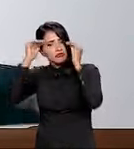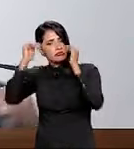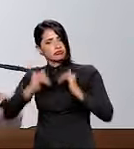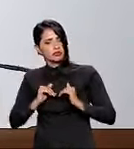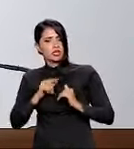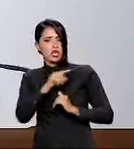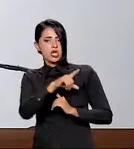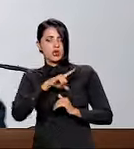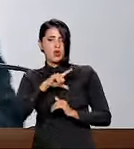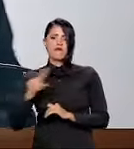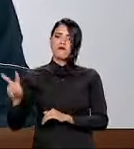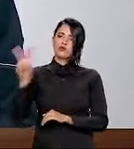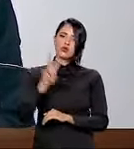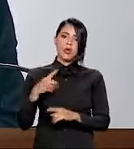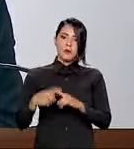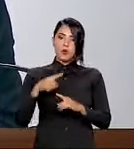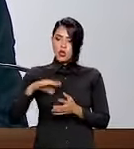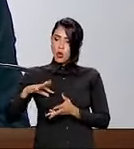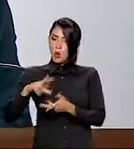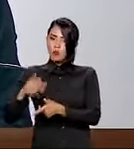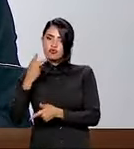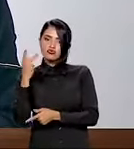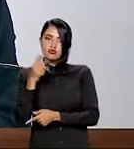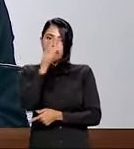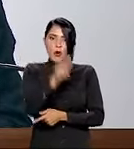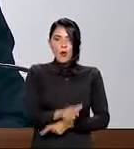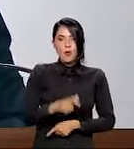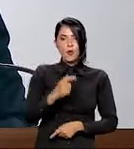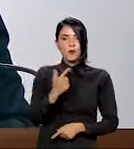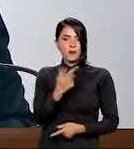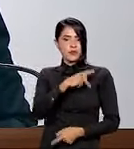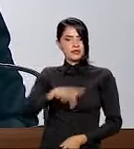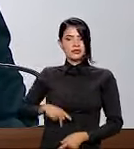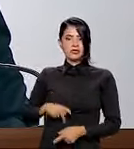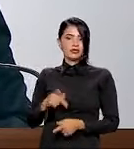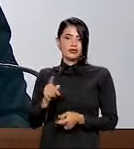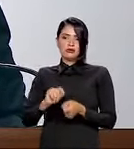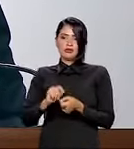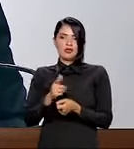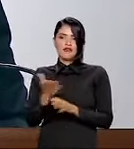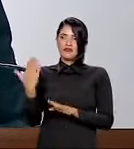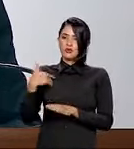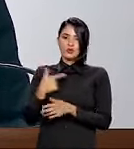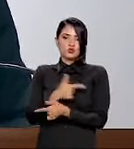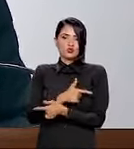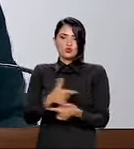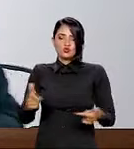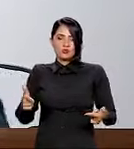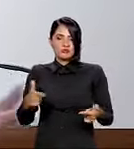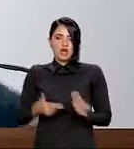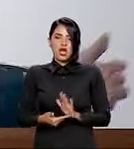um presidente que era, na verdade, uma pessoa que não existia. Para tirar,